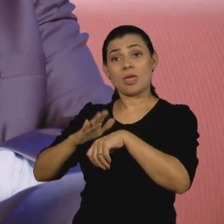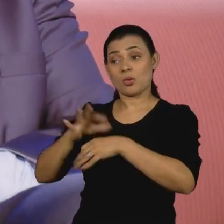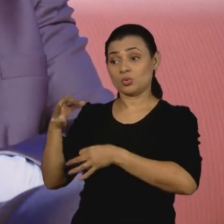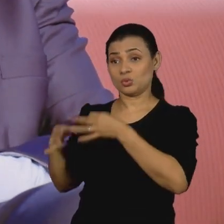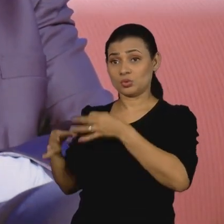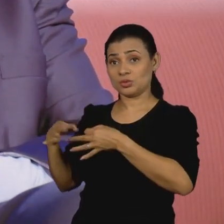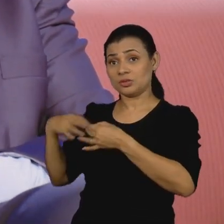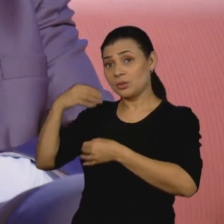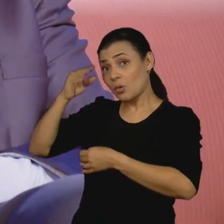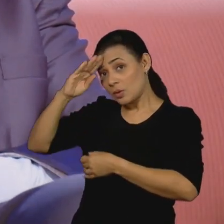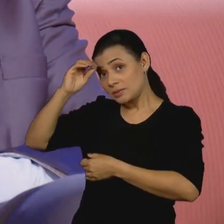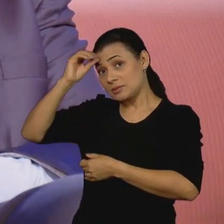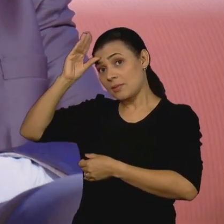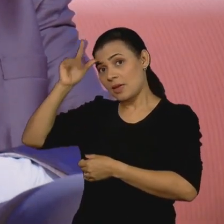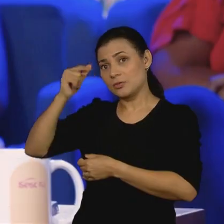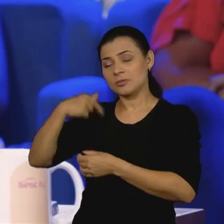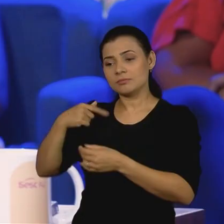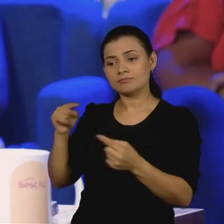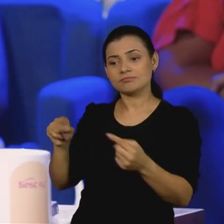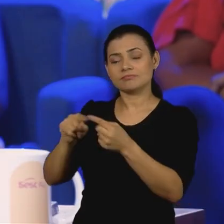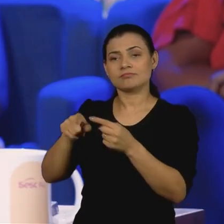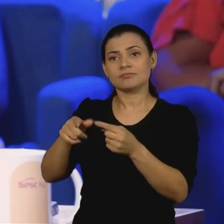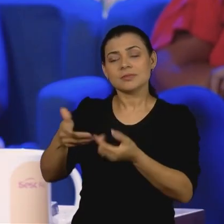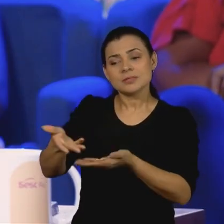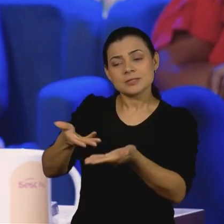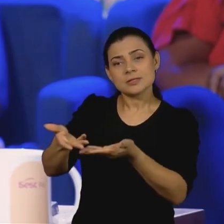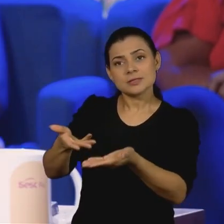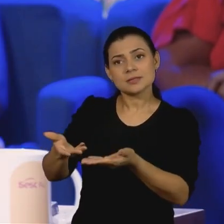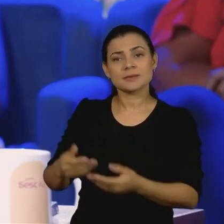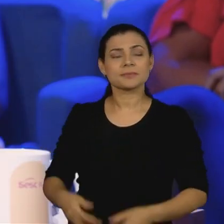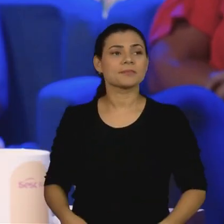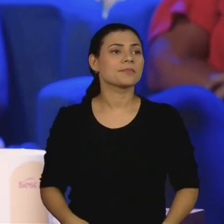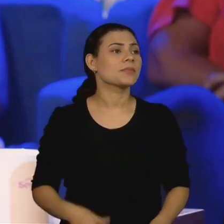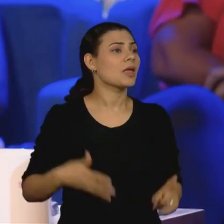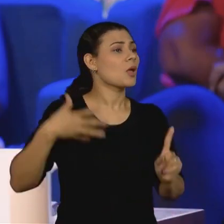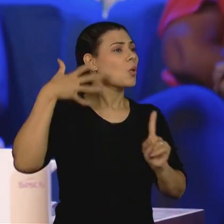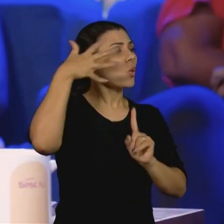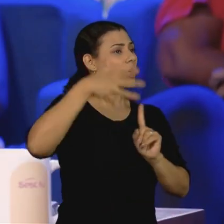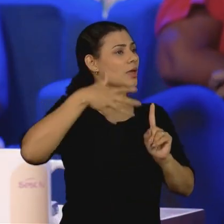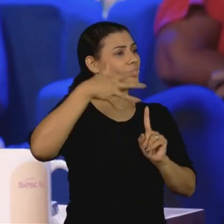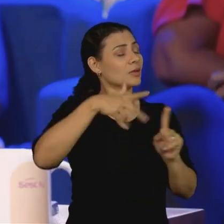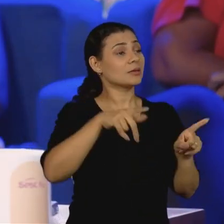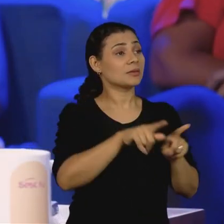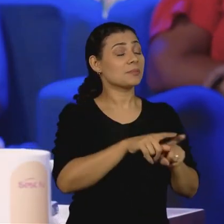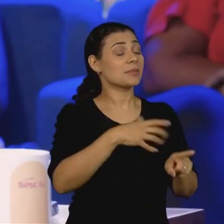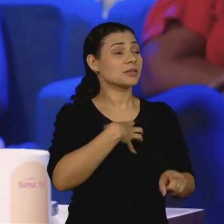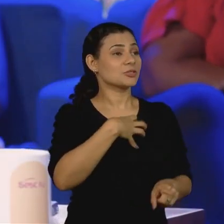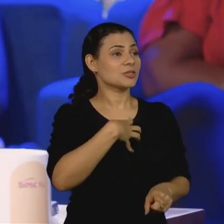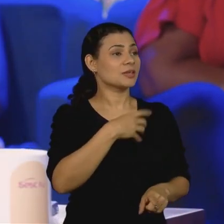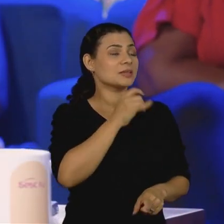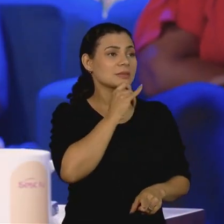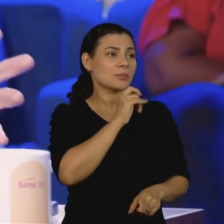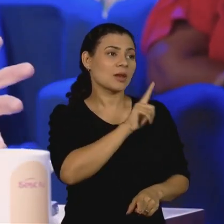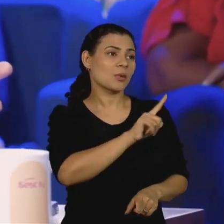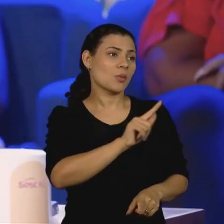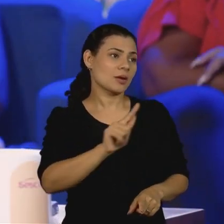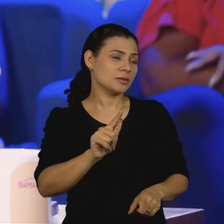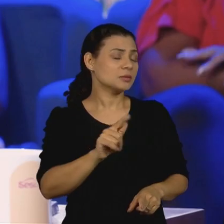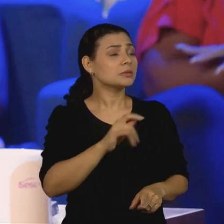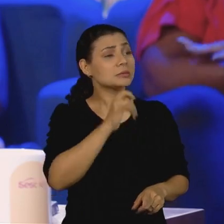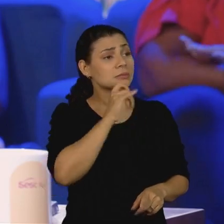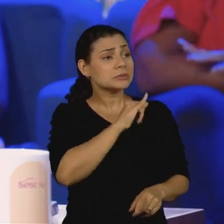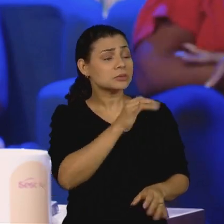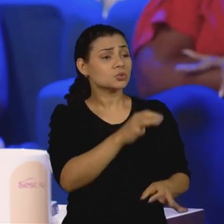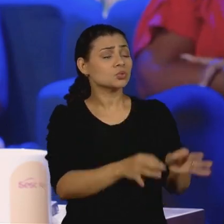dentro daquele contexto. Quando a gente fala da oratória, é interessante até a linguagem, né? Quando um juiz percebe que uma das partes,